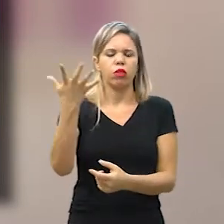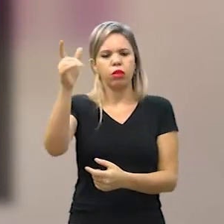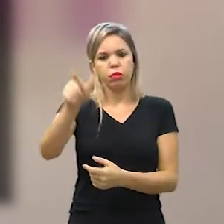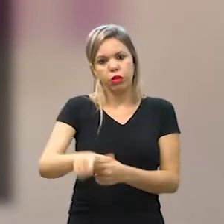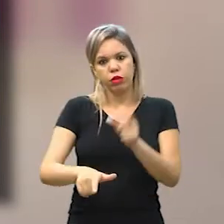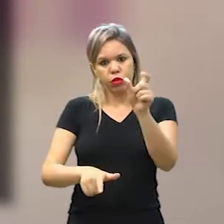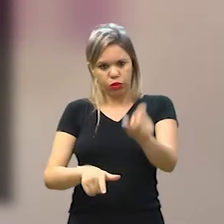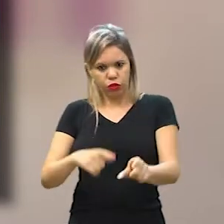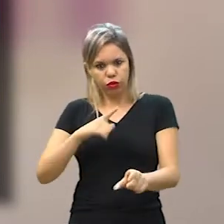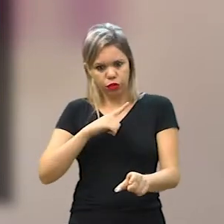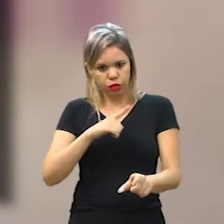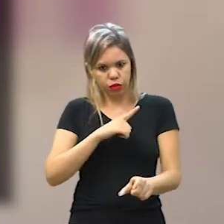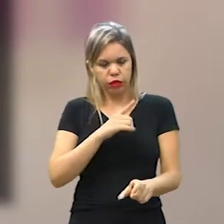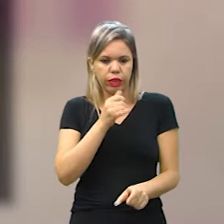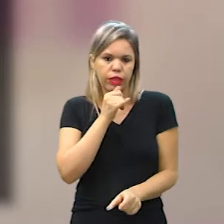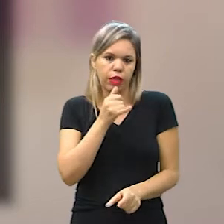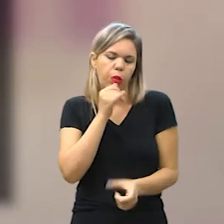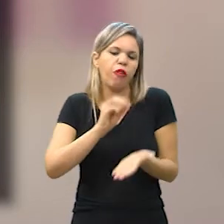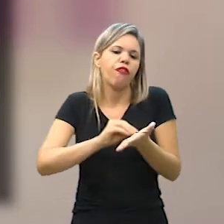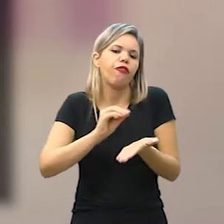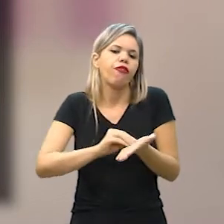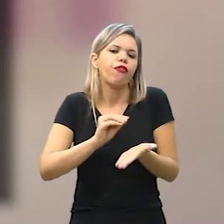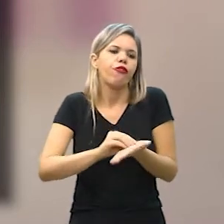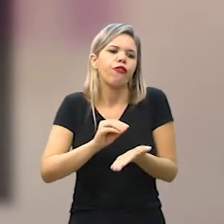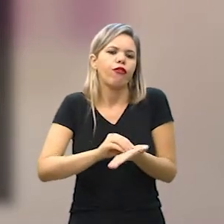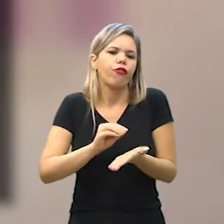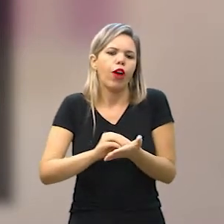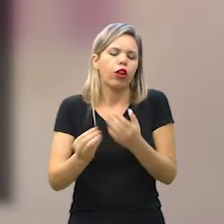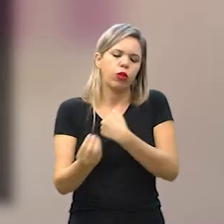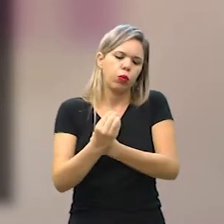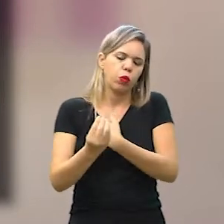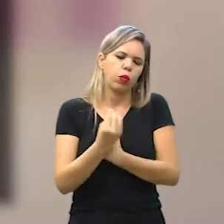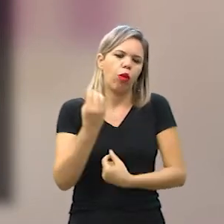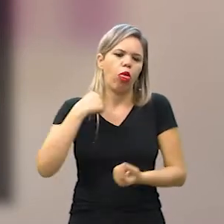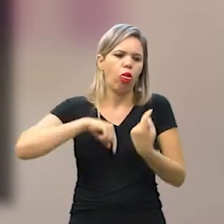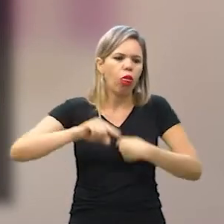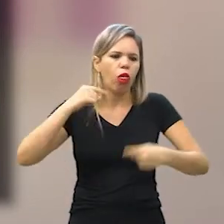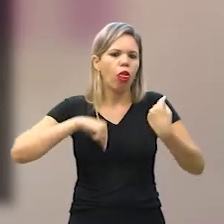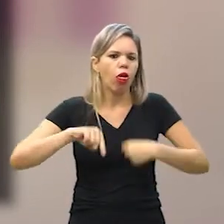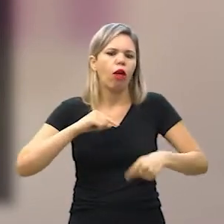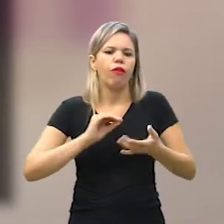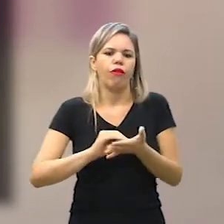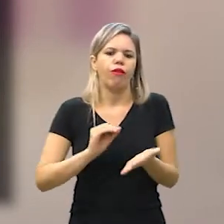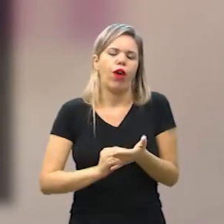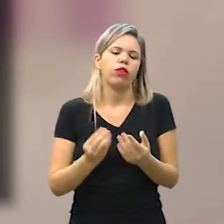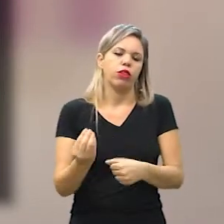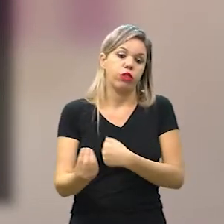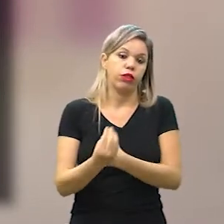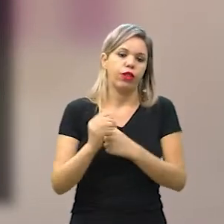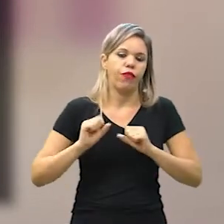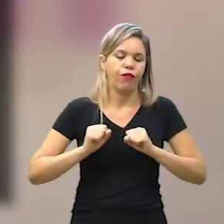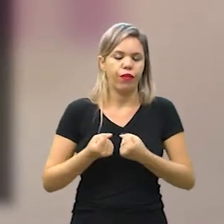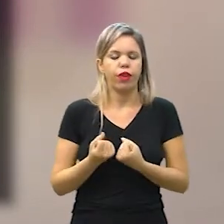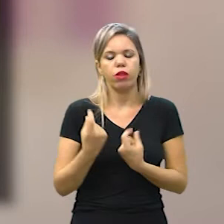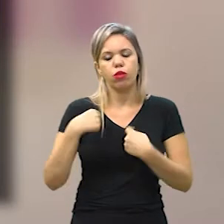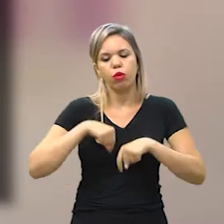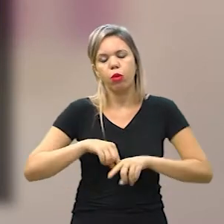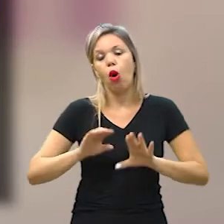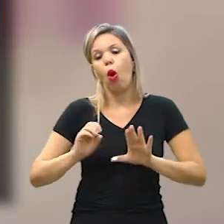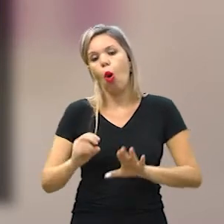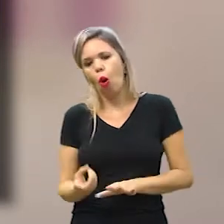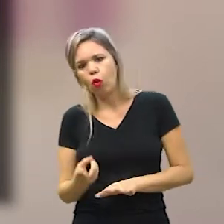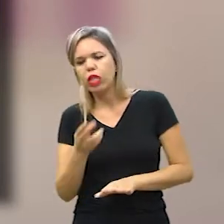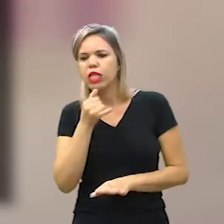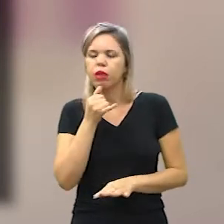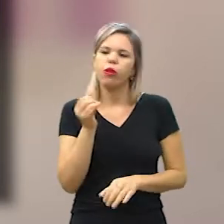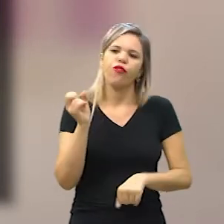as pessoas que têm deficiência de imunidade, são os imunodeprimidos, né? Em relação às meningites